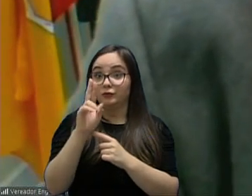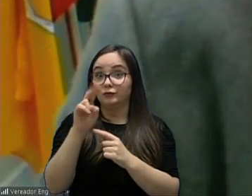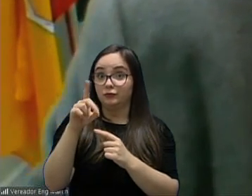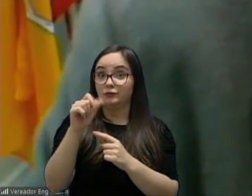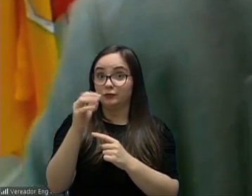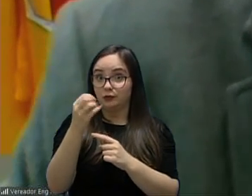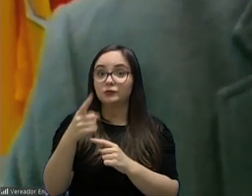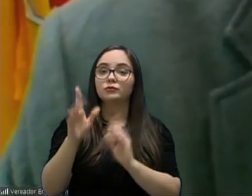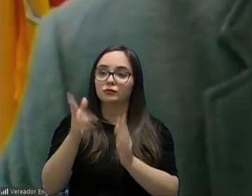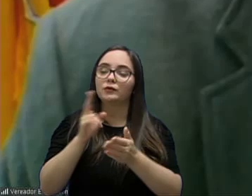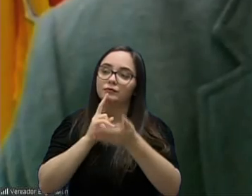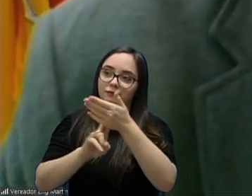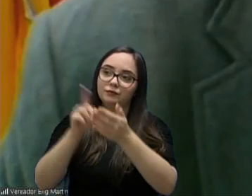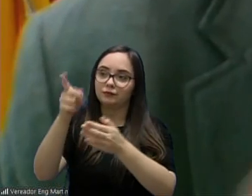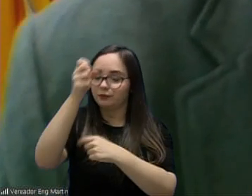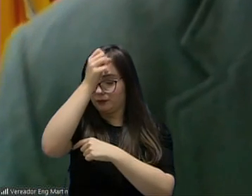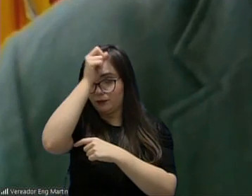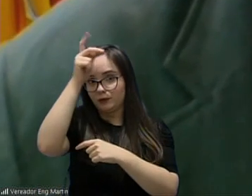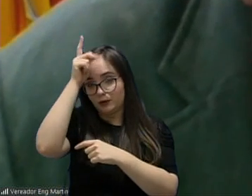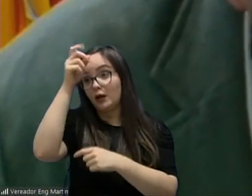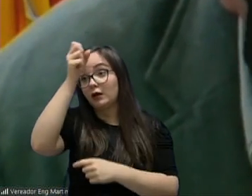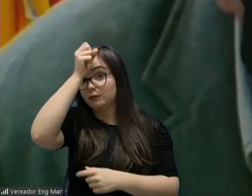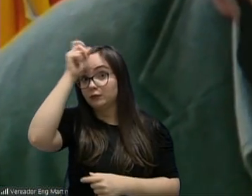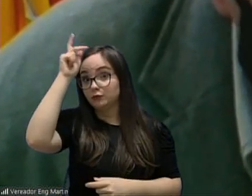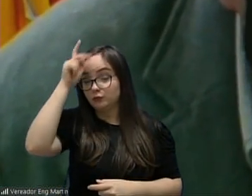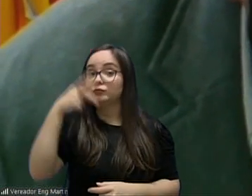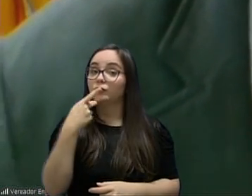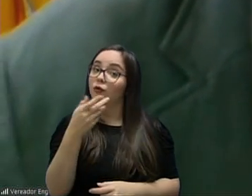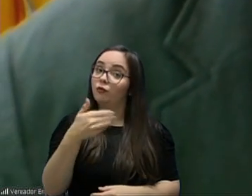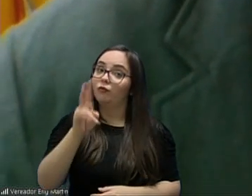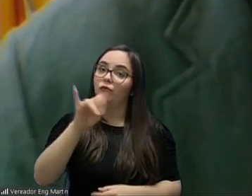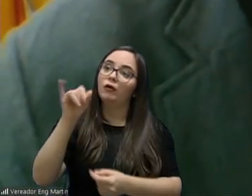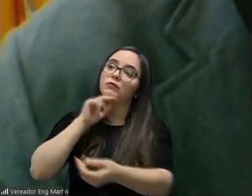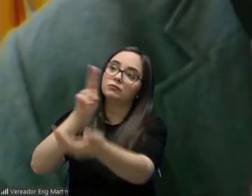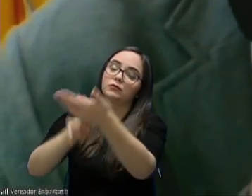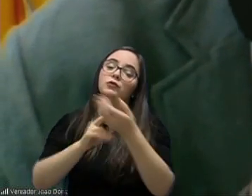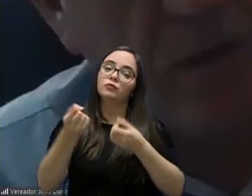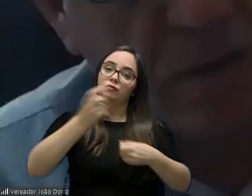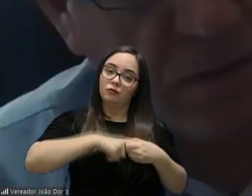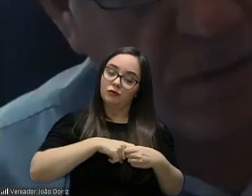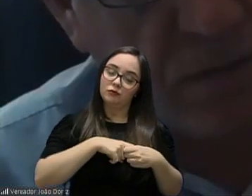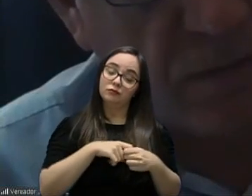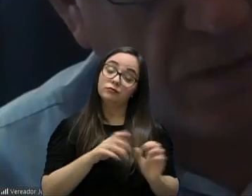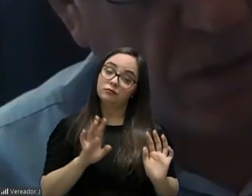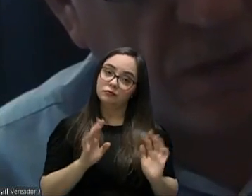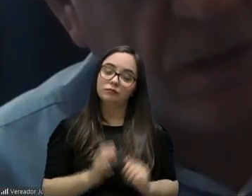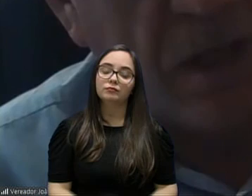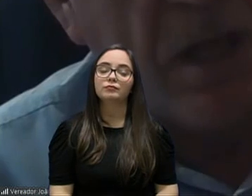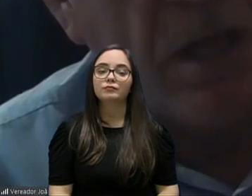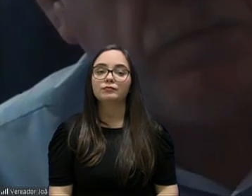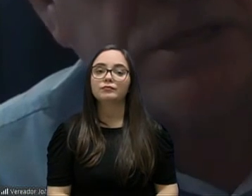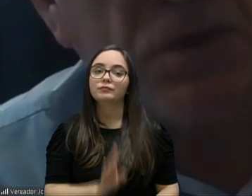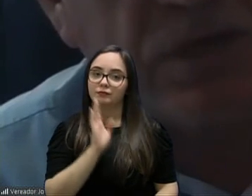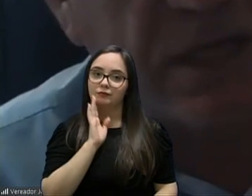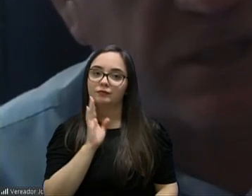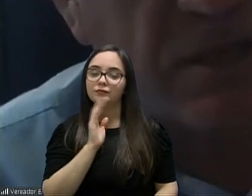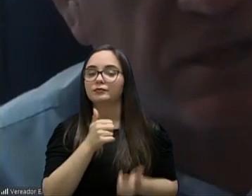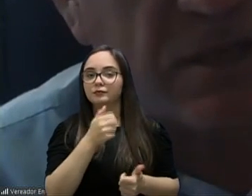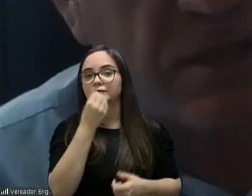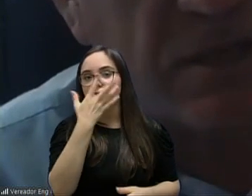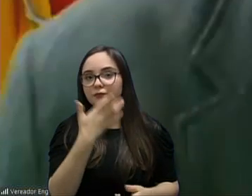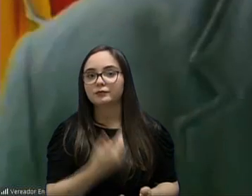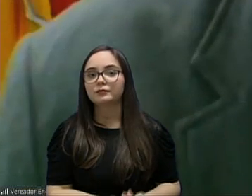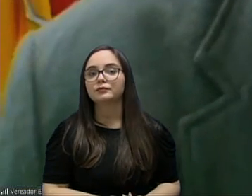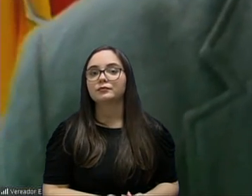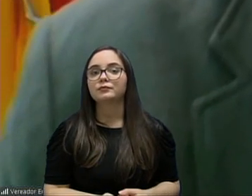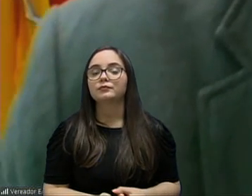cá. Eu fiz requerimento, é essa a resposta que eu tenho. Agora, legal. Quanto? Mas eu queria terminar o